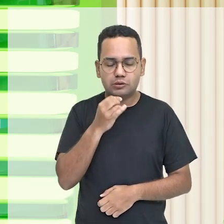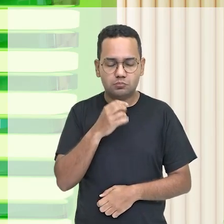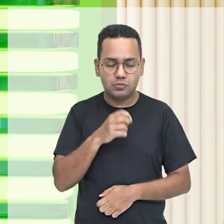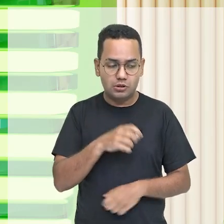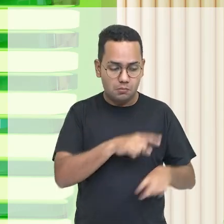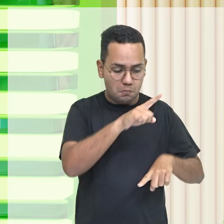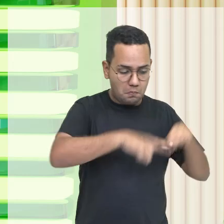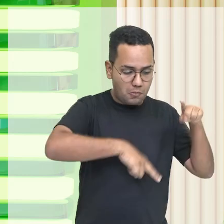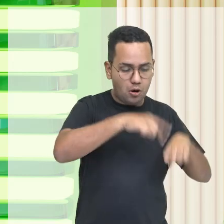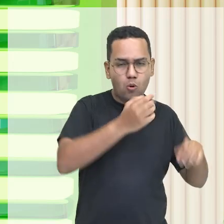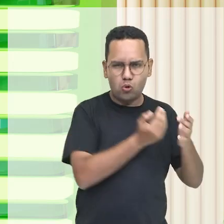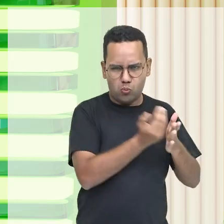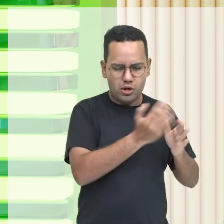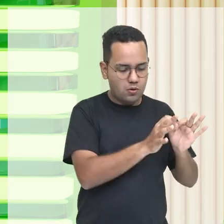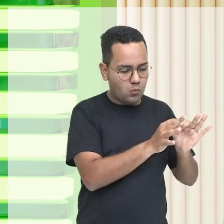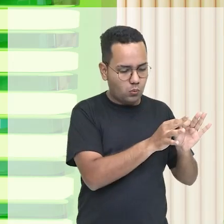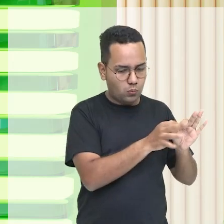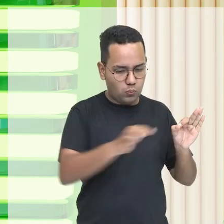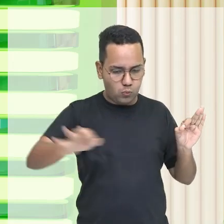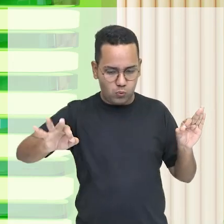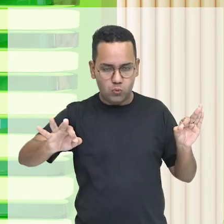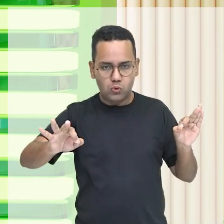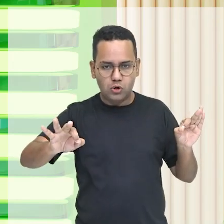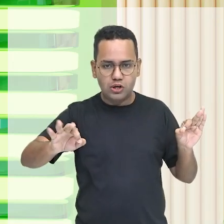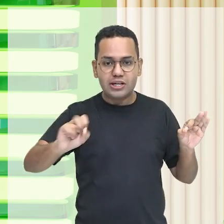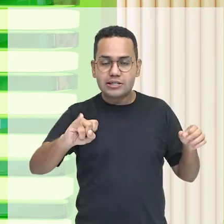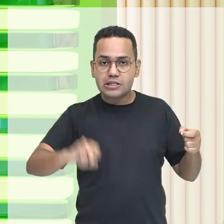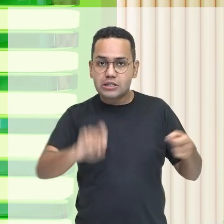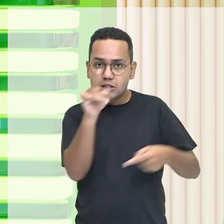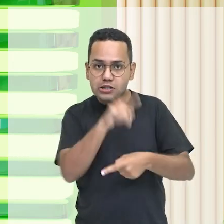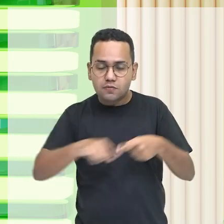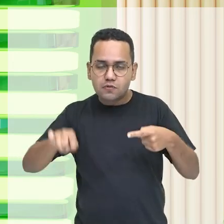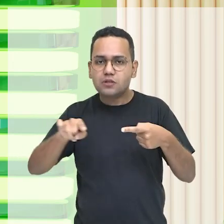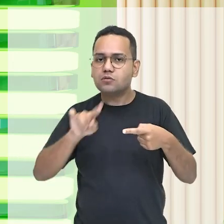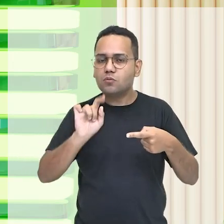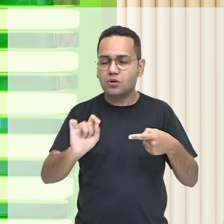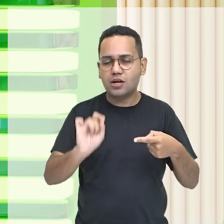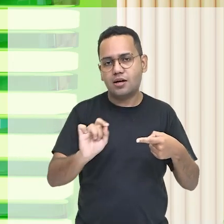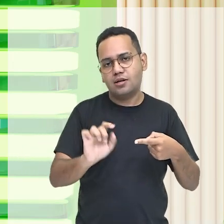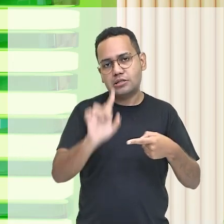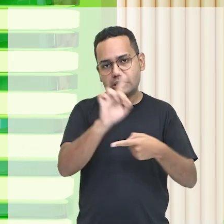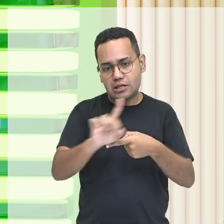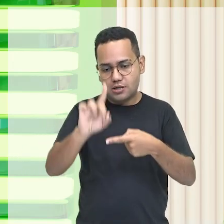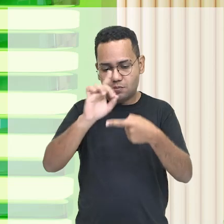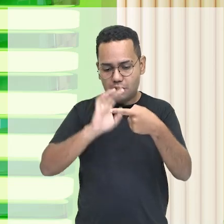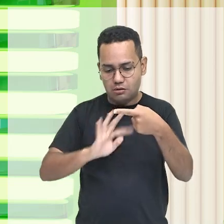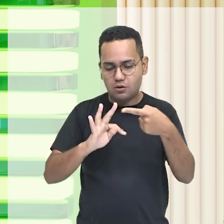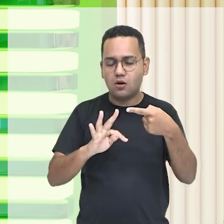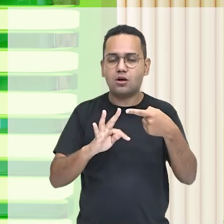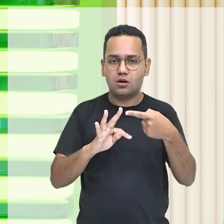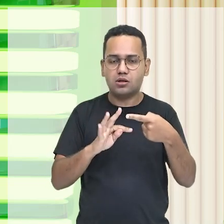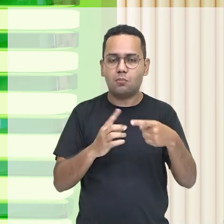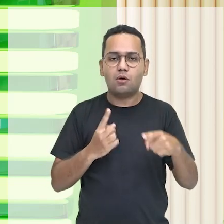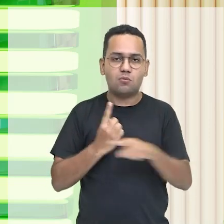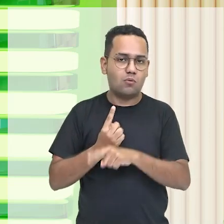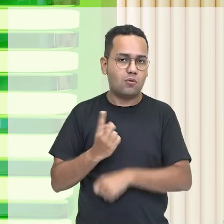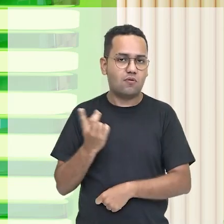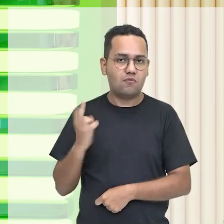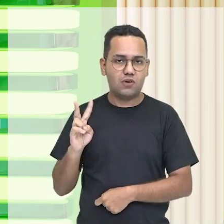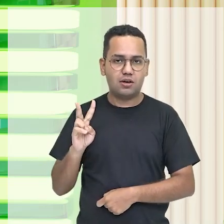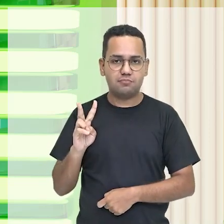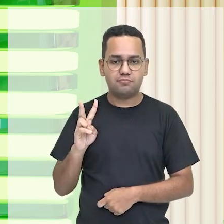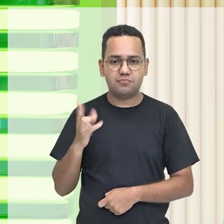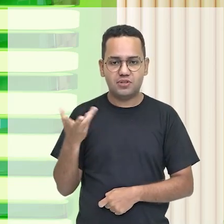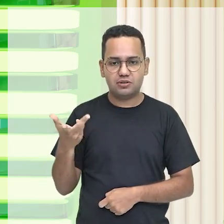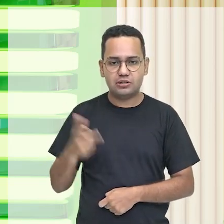que se eu dividir a distância pelo tempo eu vou ter velocidade veja que se a gente já definiu o que que é o espaço vamos agora definir o que que é